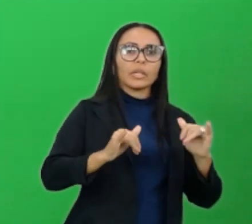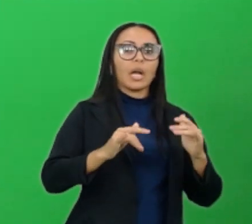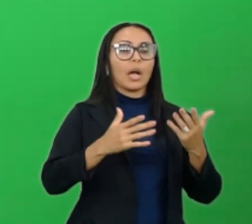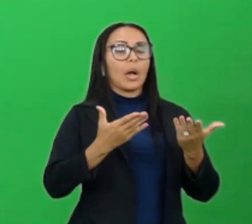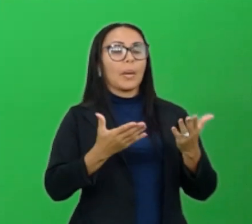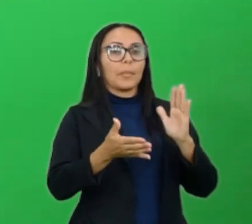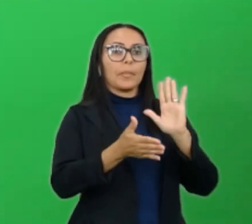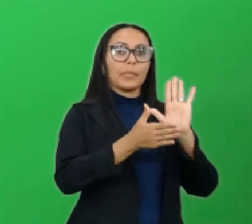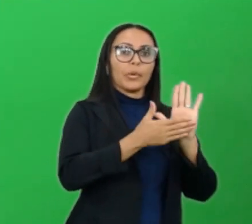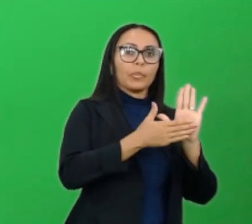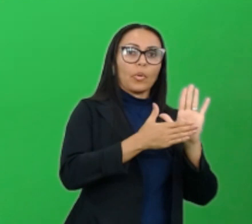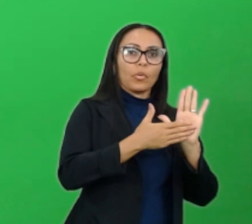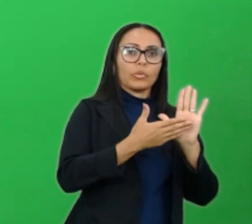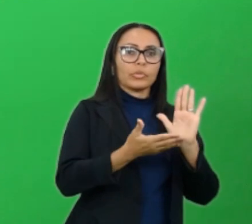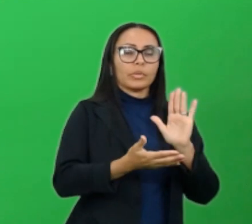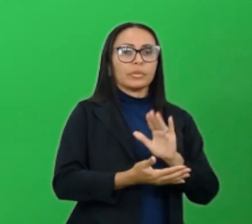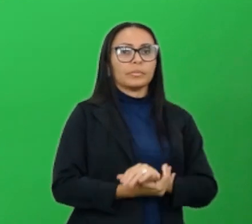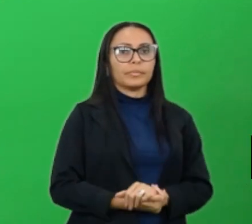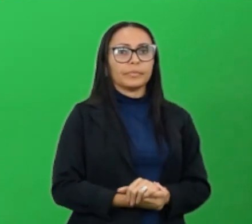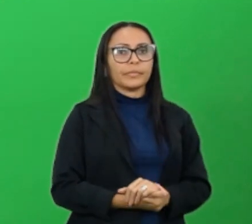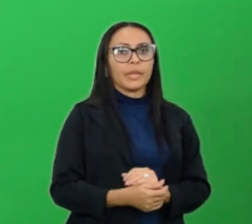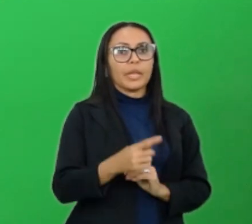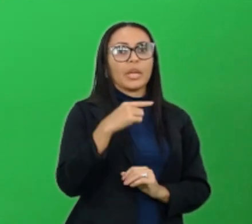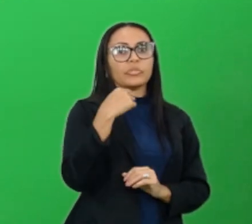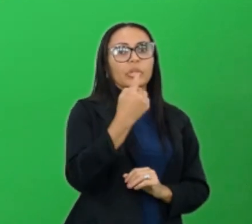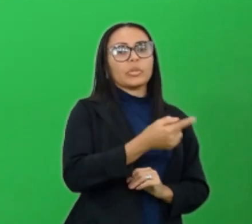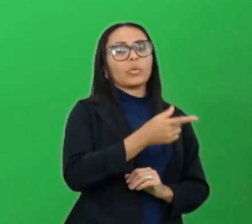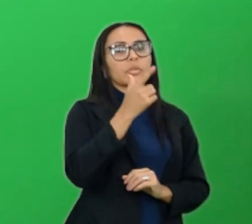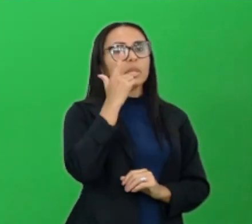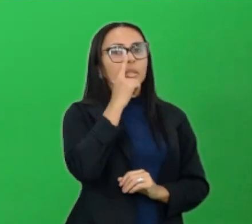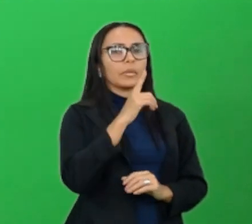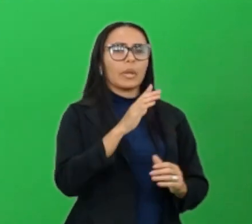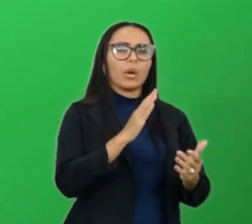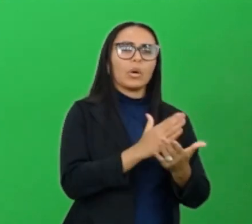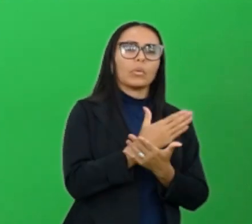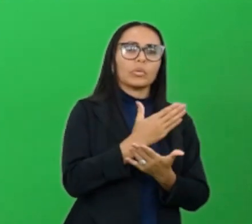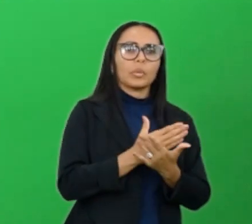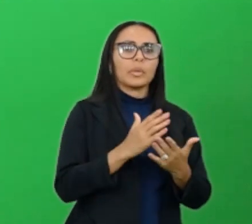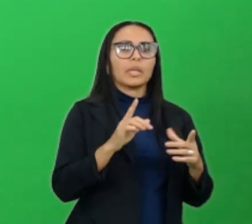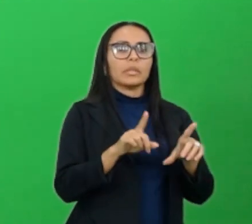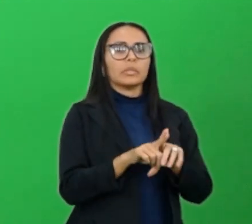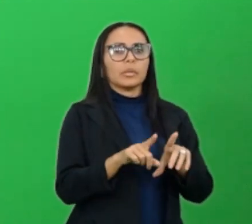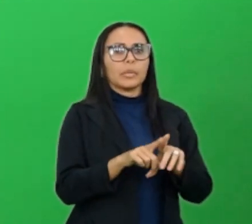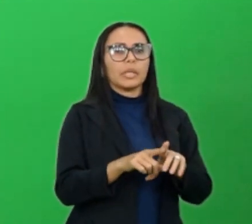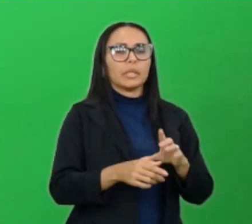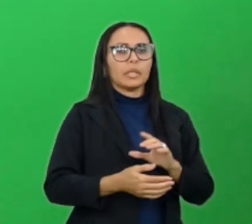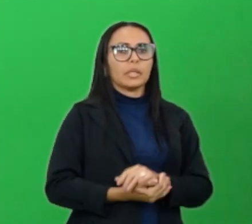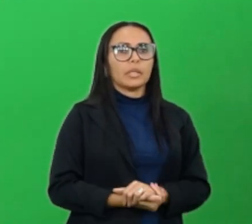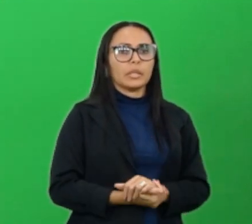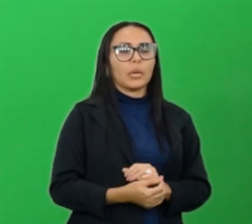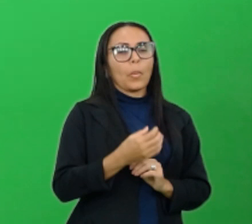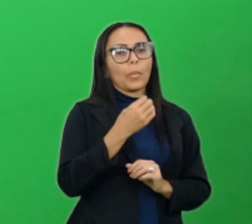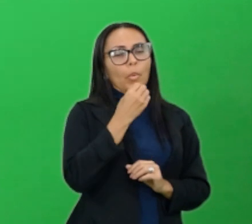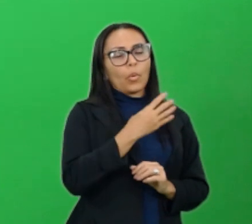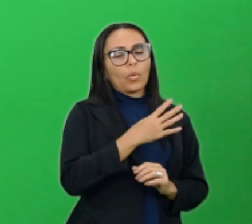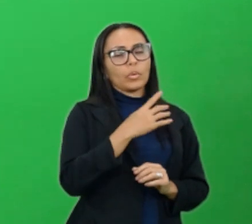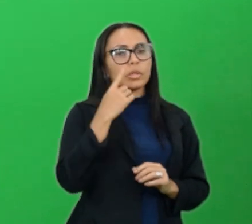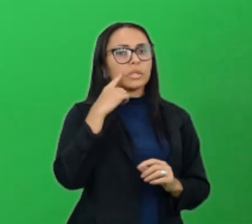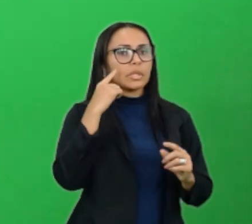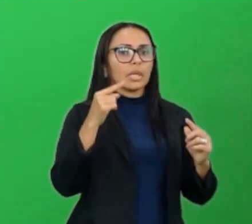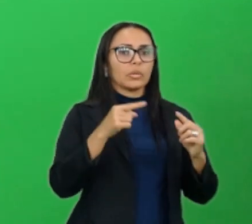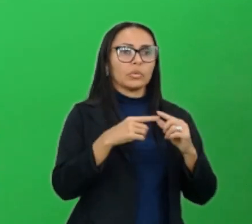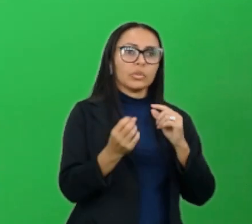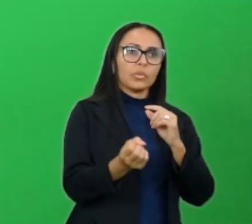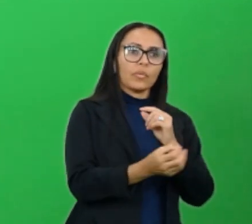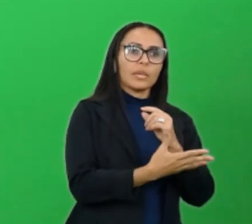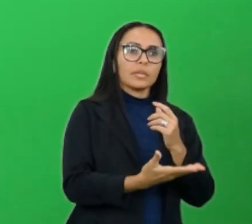mensurar. E aí a gente consegue listar algumas propriedades, né, de um bom indicador de inovação. O